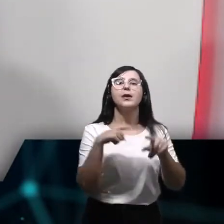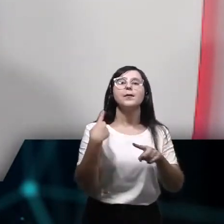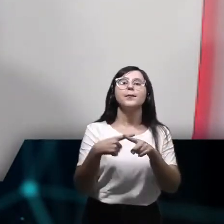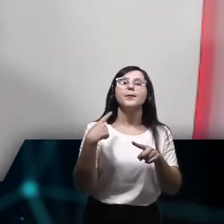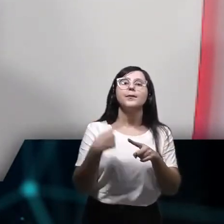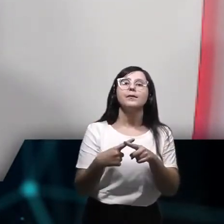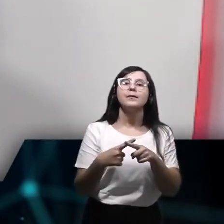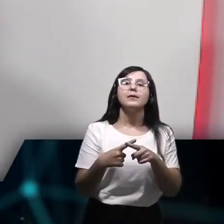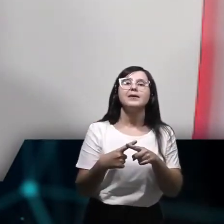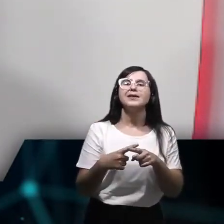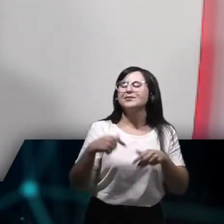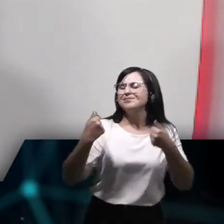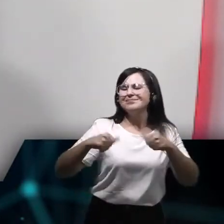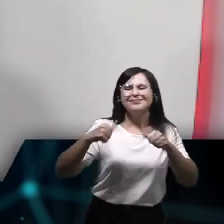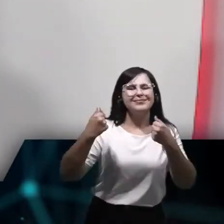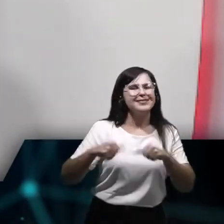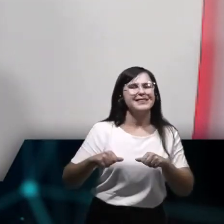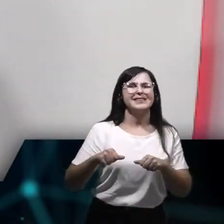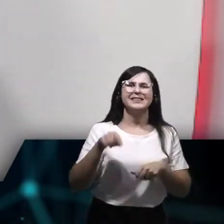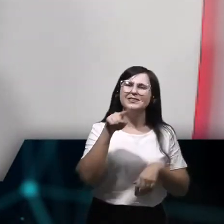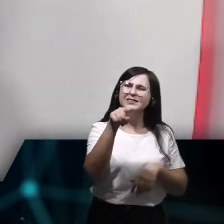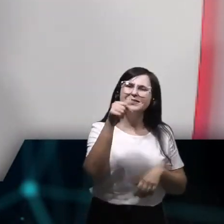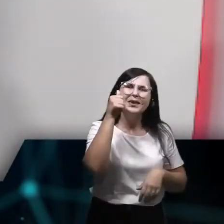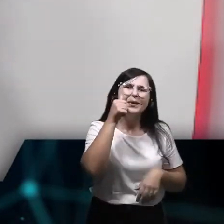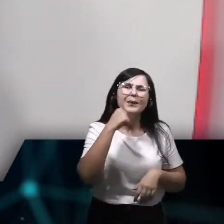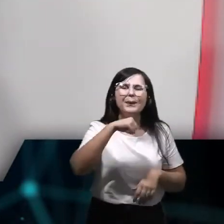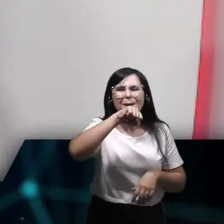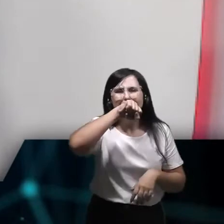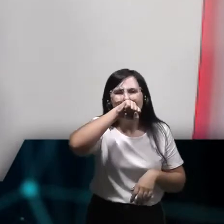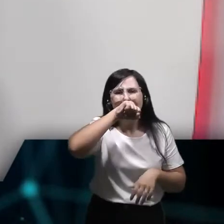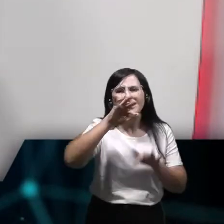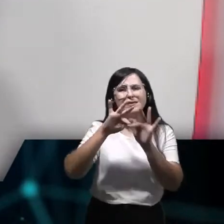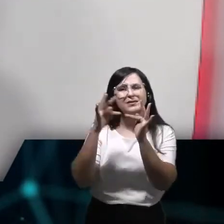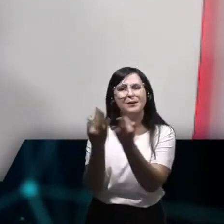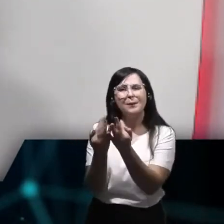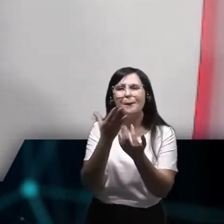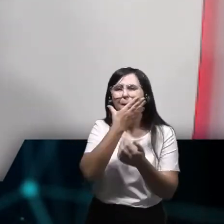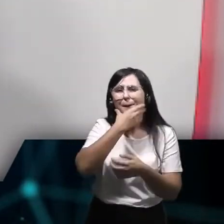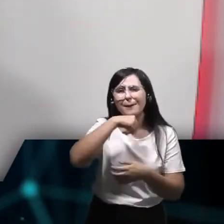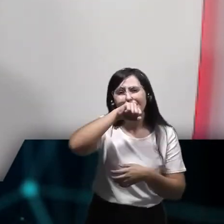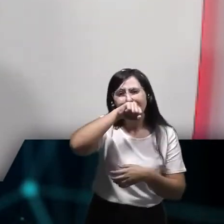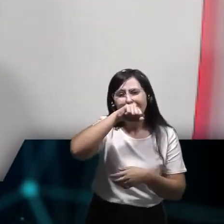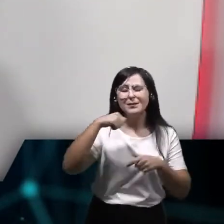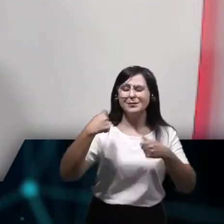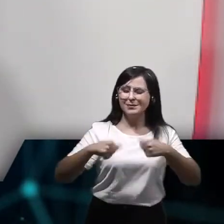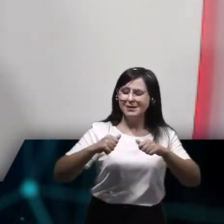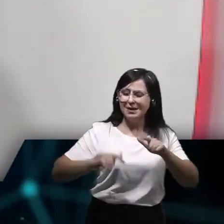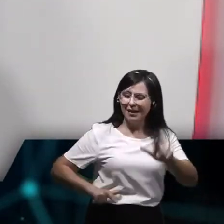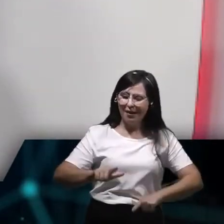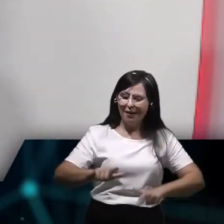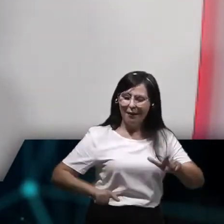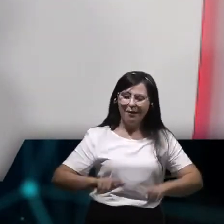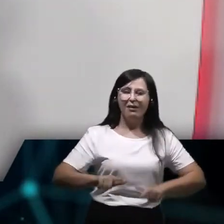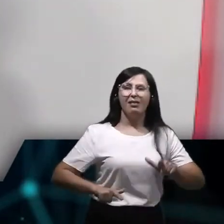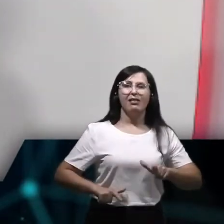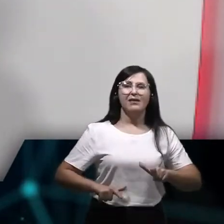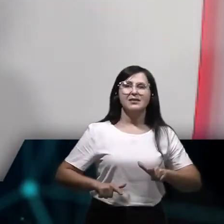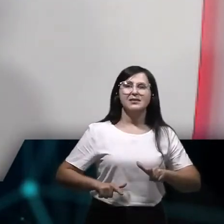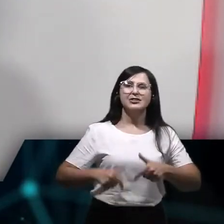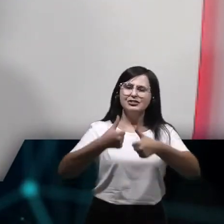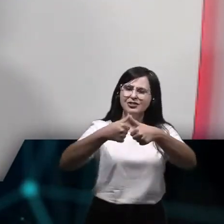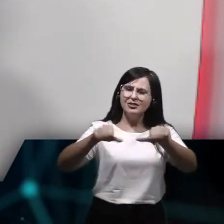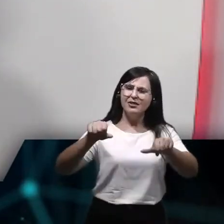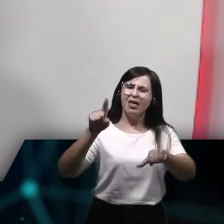certo? Acabar com a humilhação que para você, mãe de família, pai de família, que precisa trabalhar, que precisa estar... tá